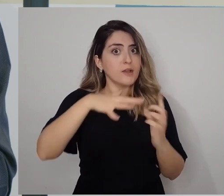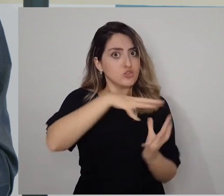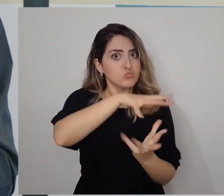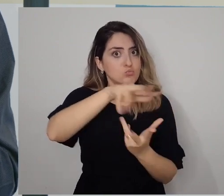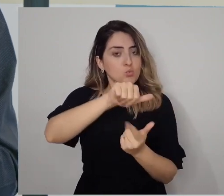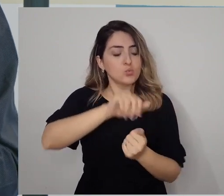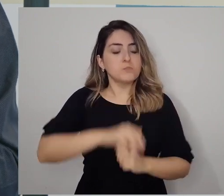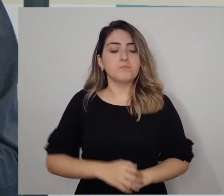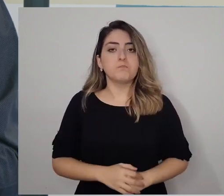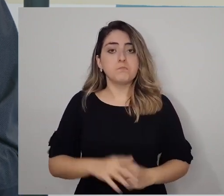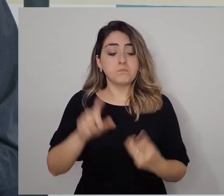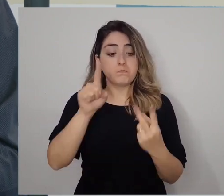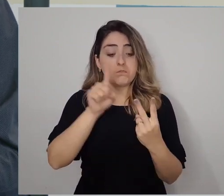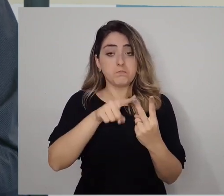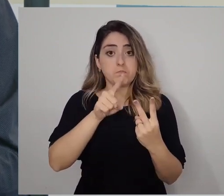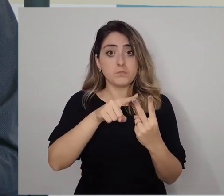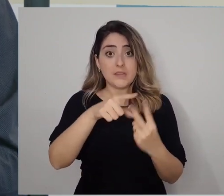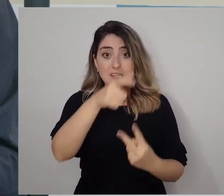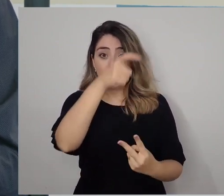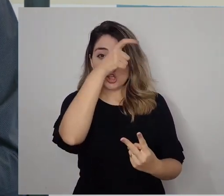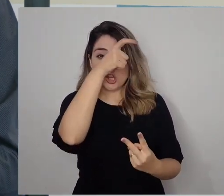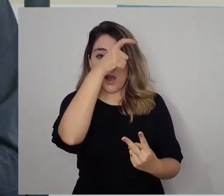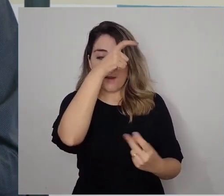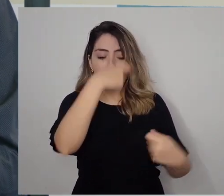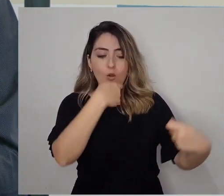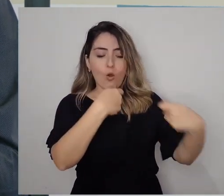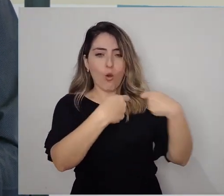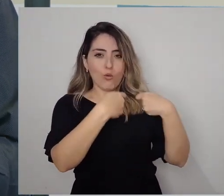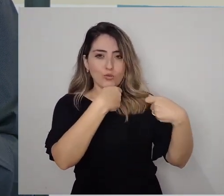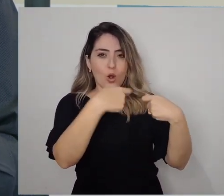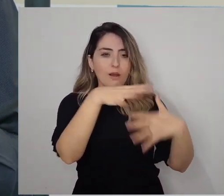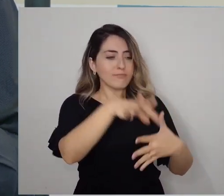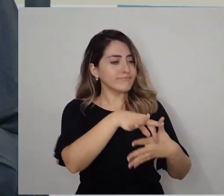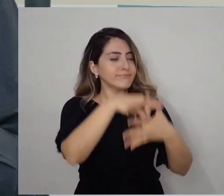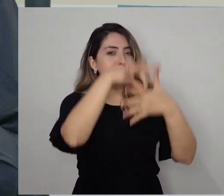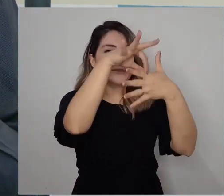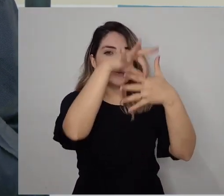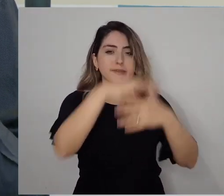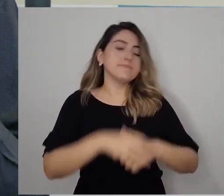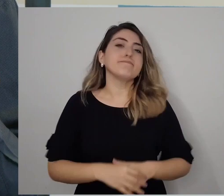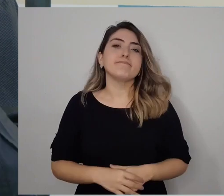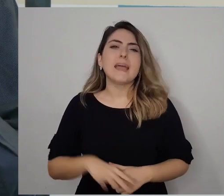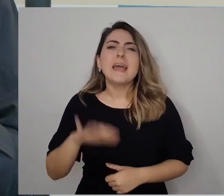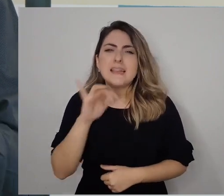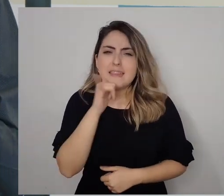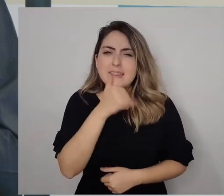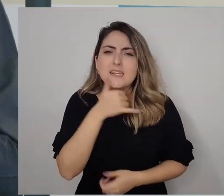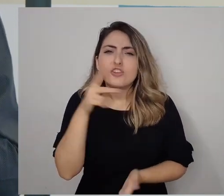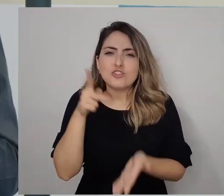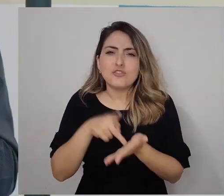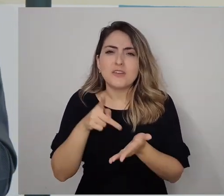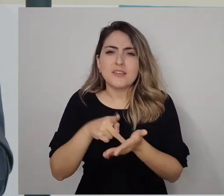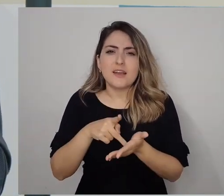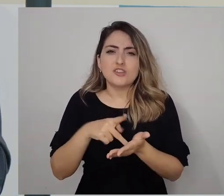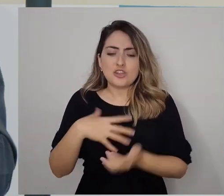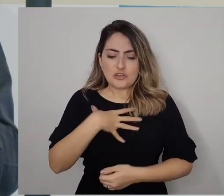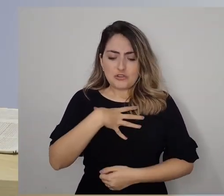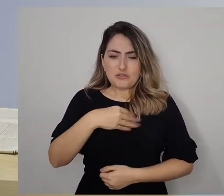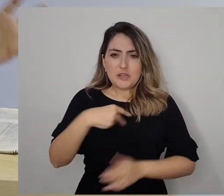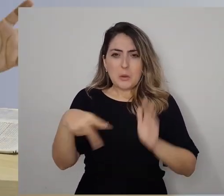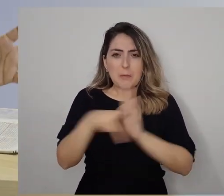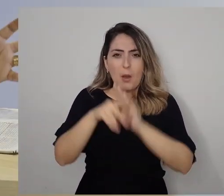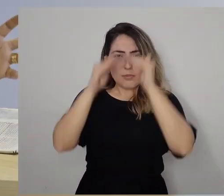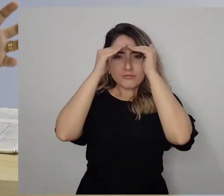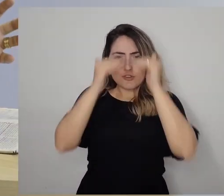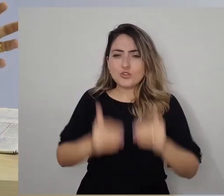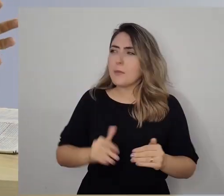agora atua nos filhos da desobediência. Aliás, que termo triste, não é? Filhos da desobediência. Pessoas que